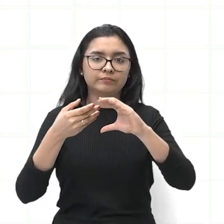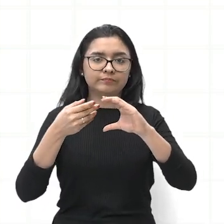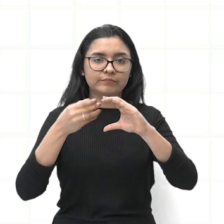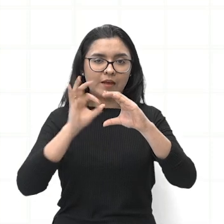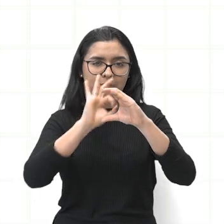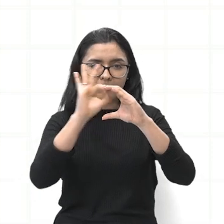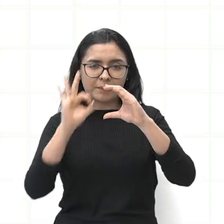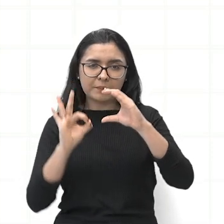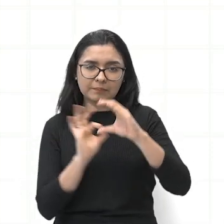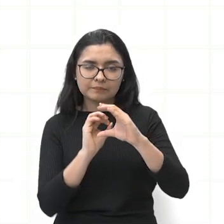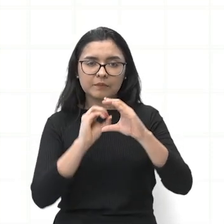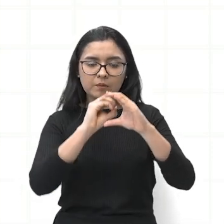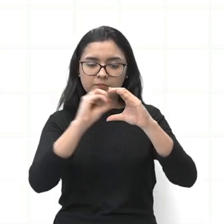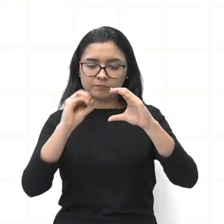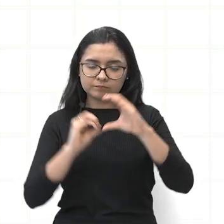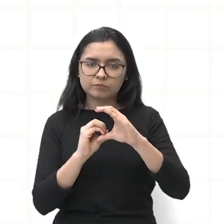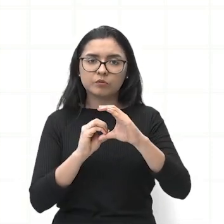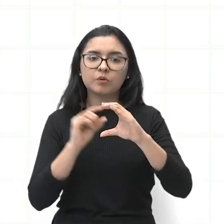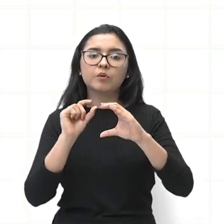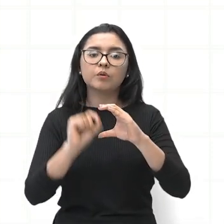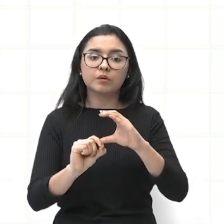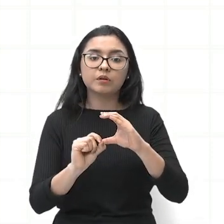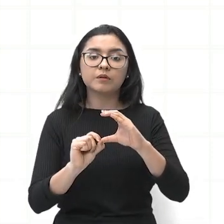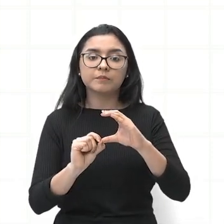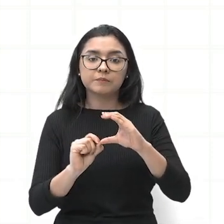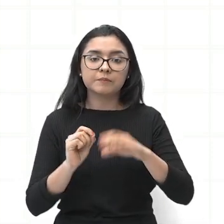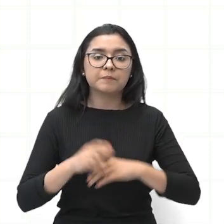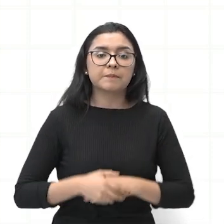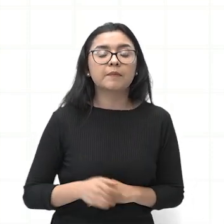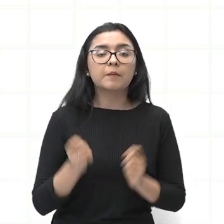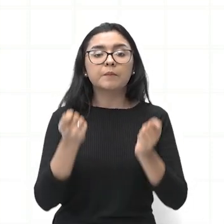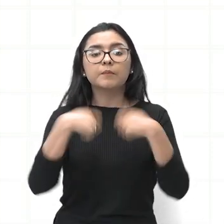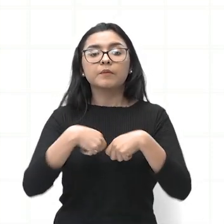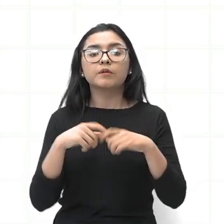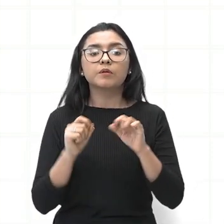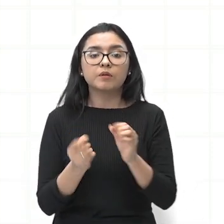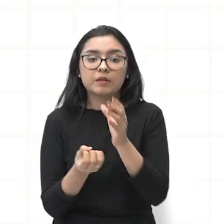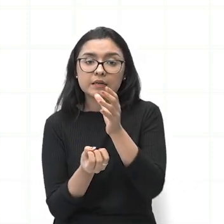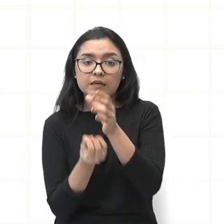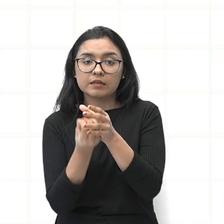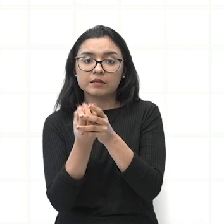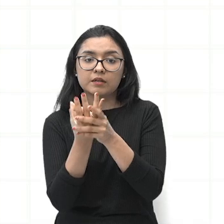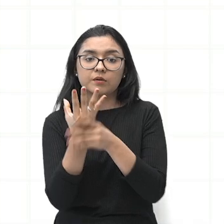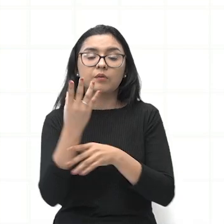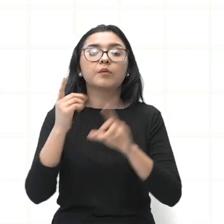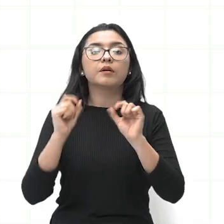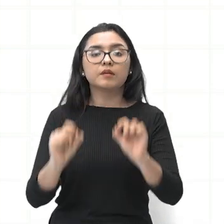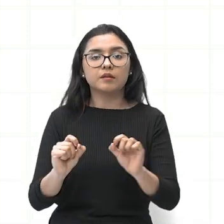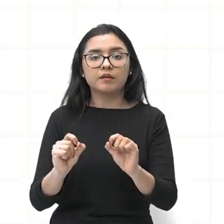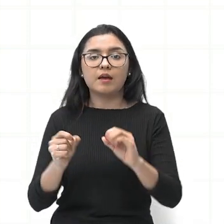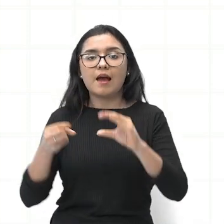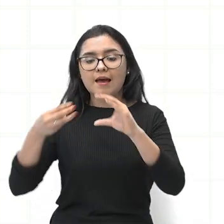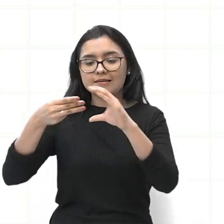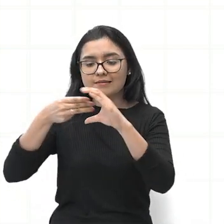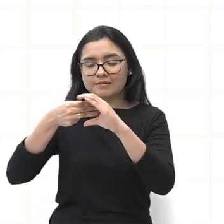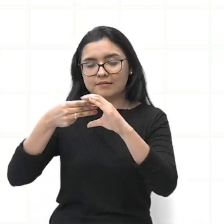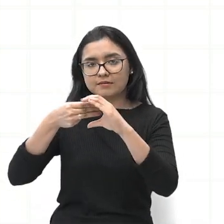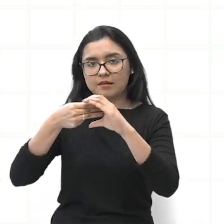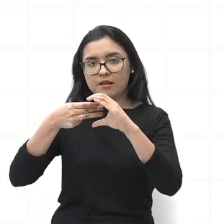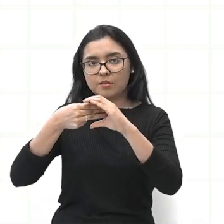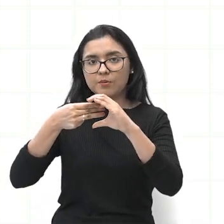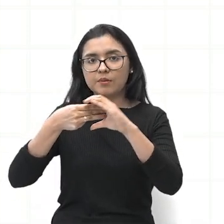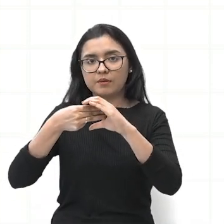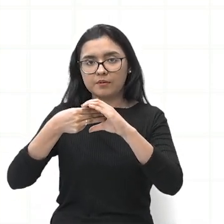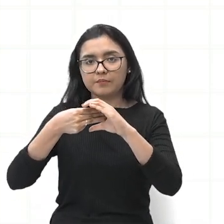das organelas que irão propiciar o surgimento do quê? Da